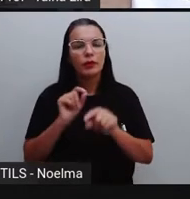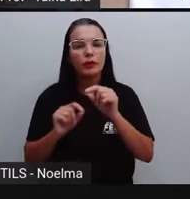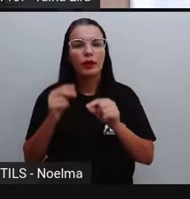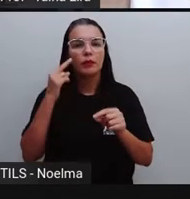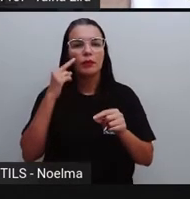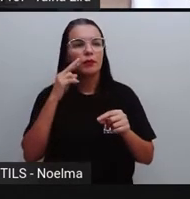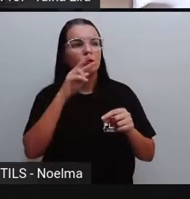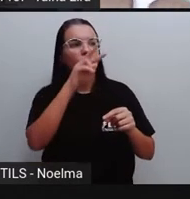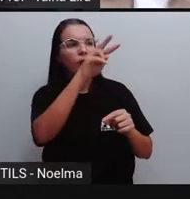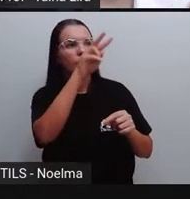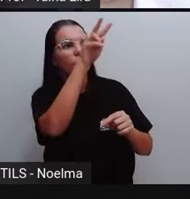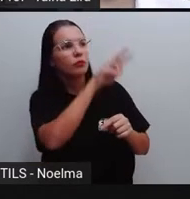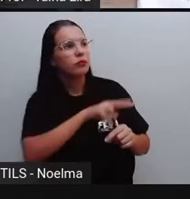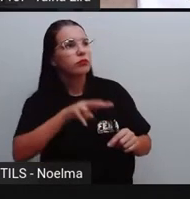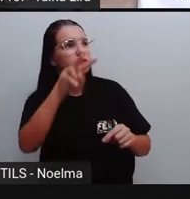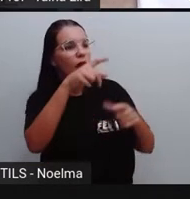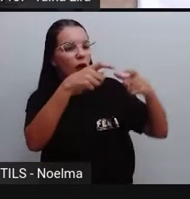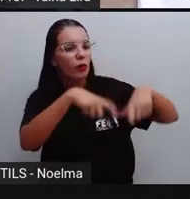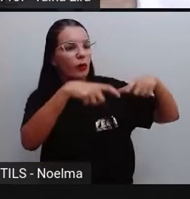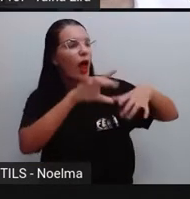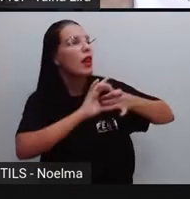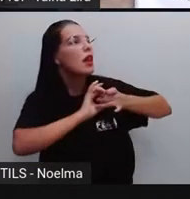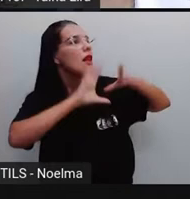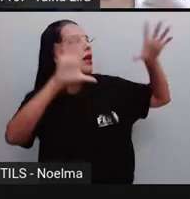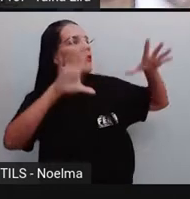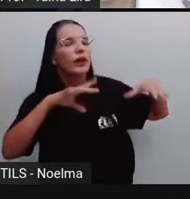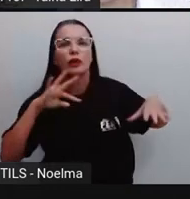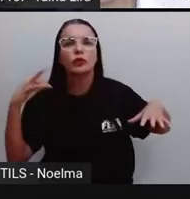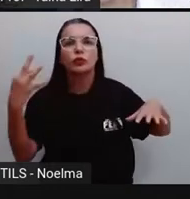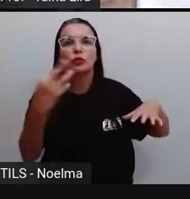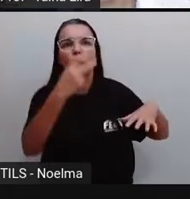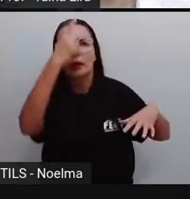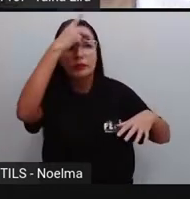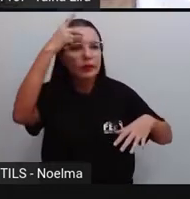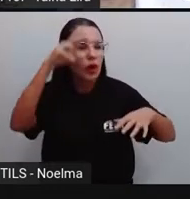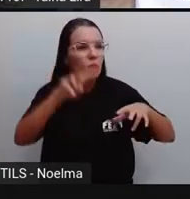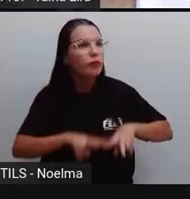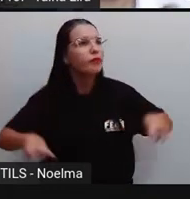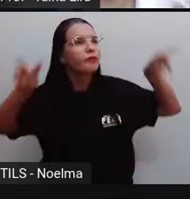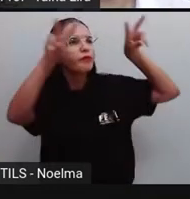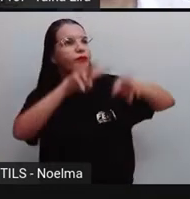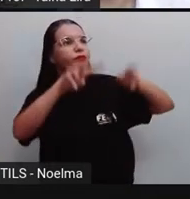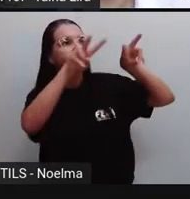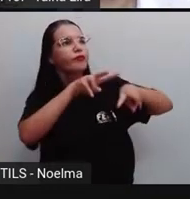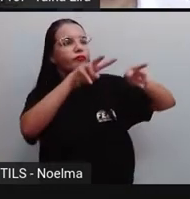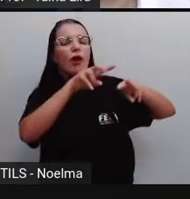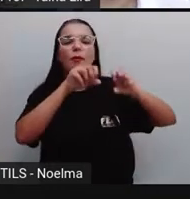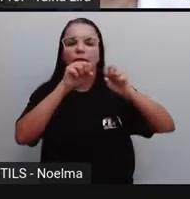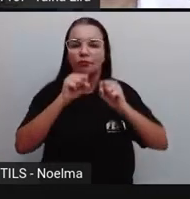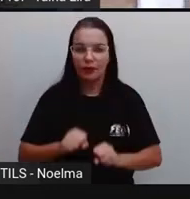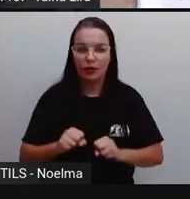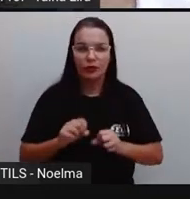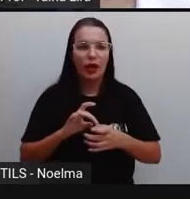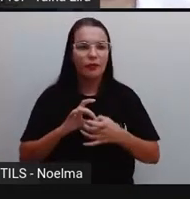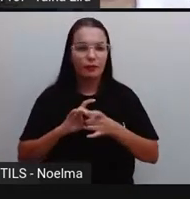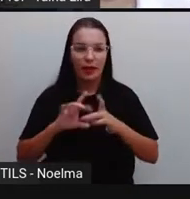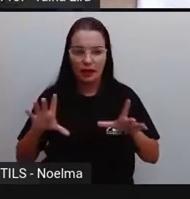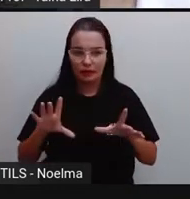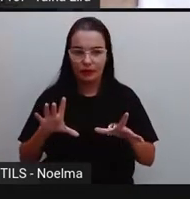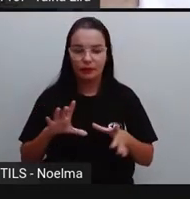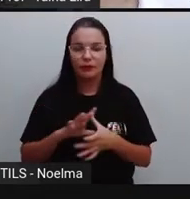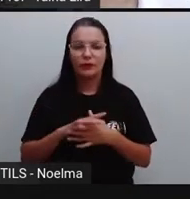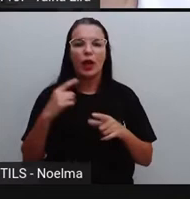né? Locais, principalmente, que tem uma circulação maior de pessoas. Por